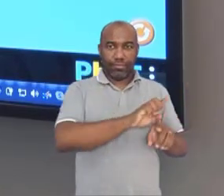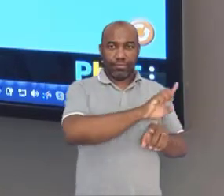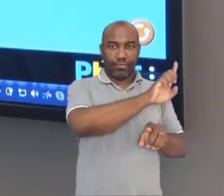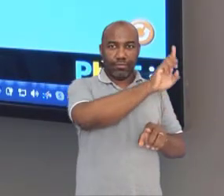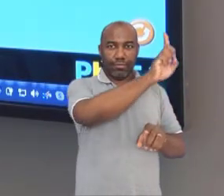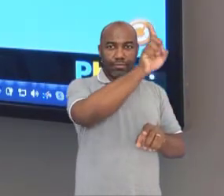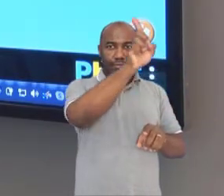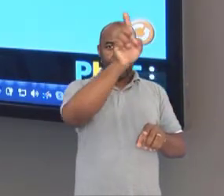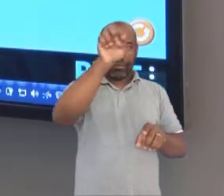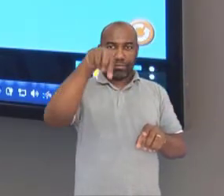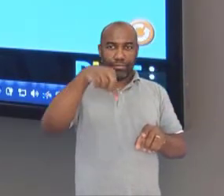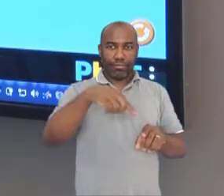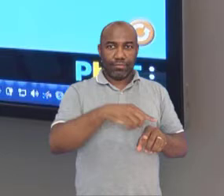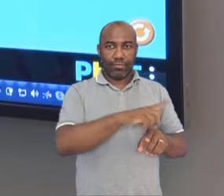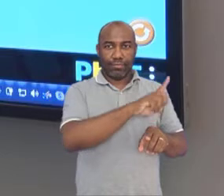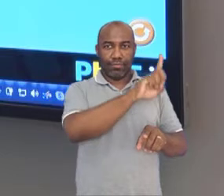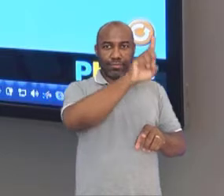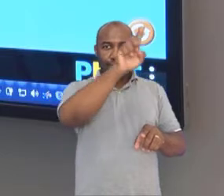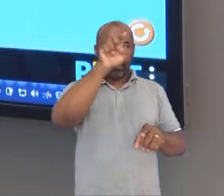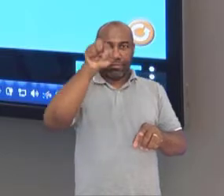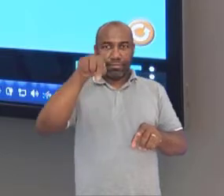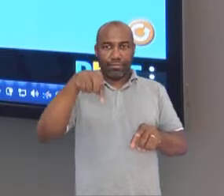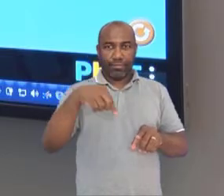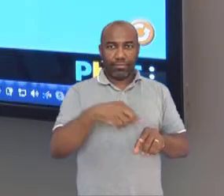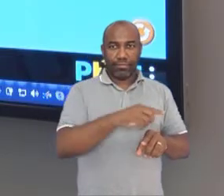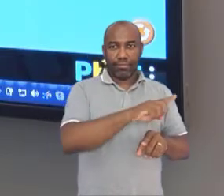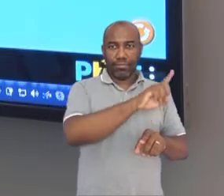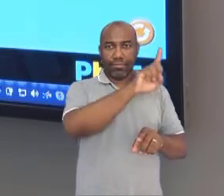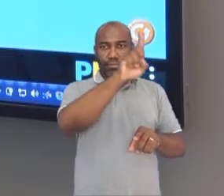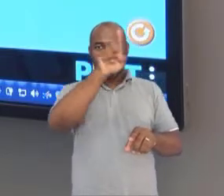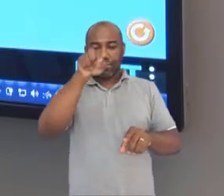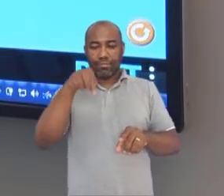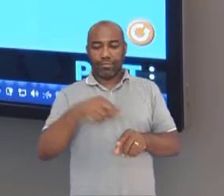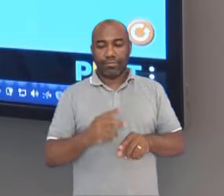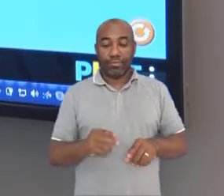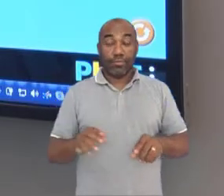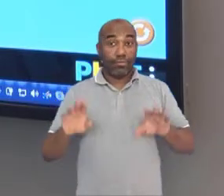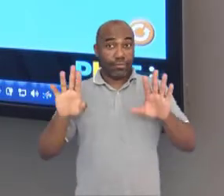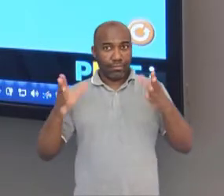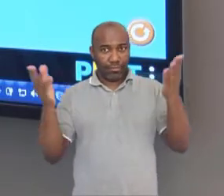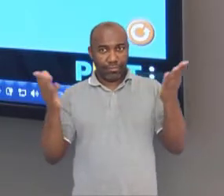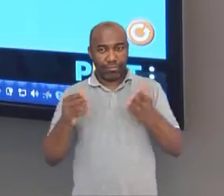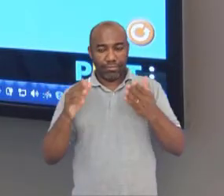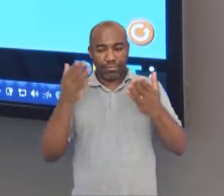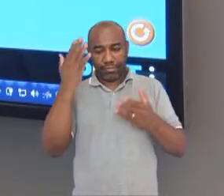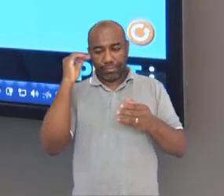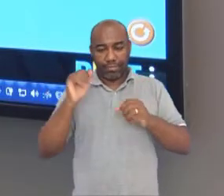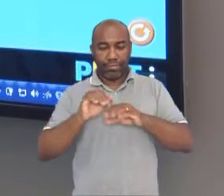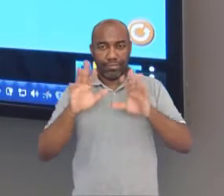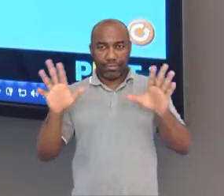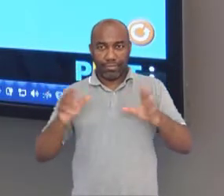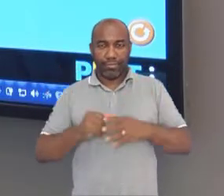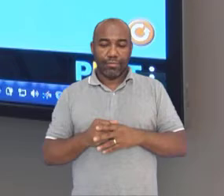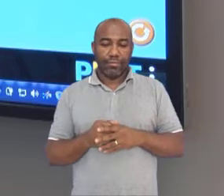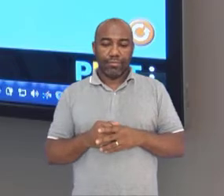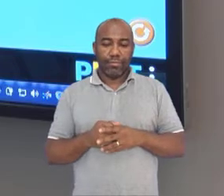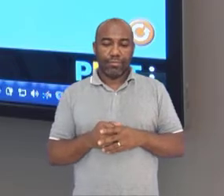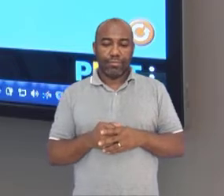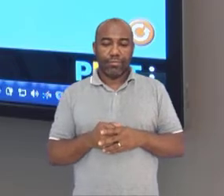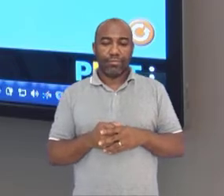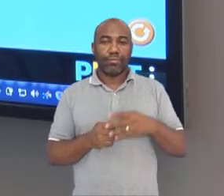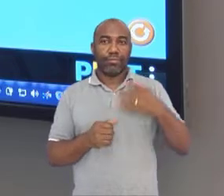de elétrons. Agora veja só, para ficar mais elegante,